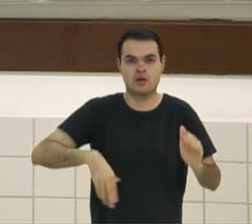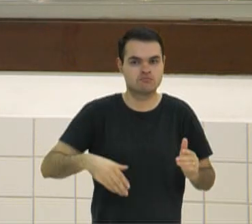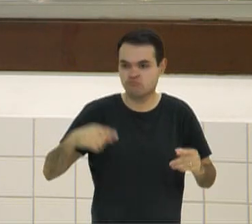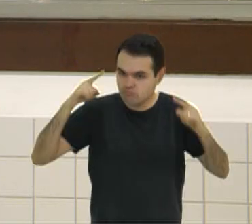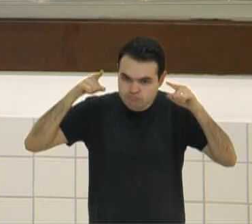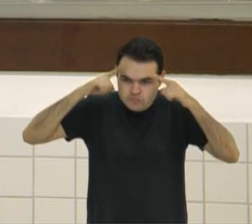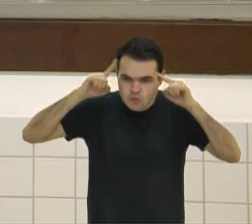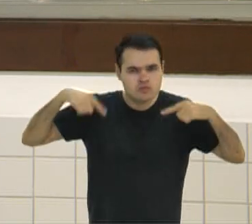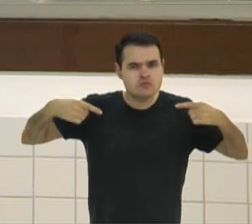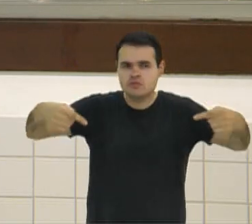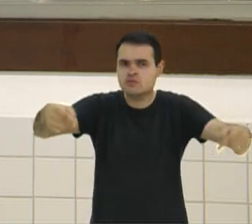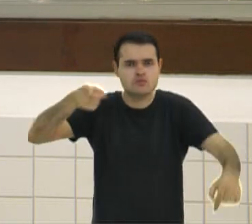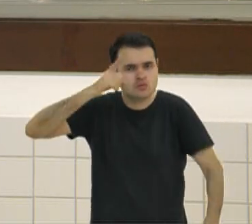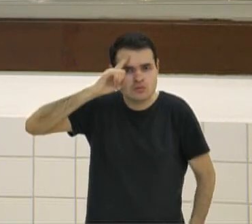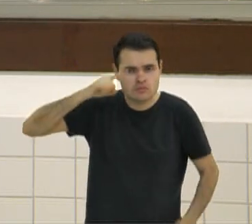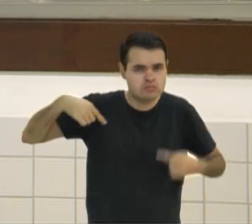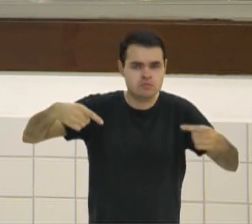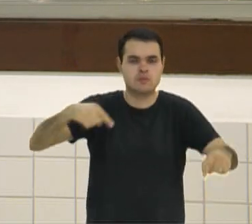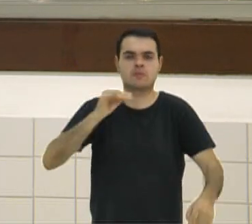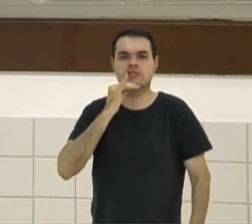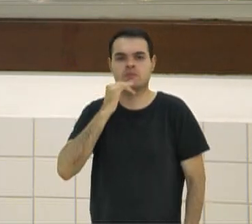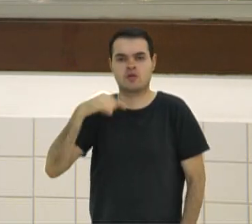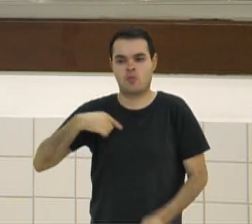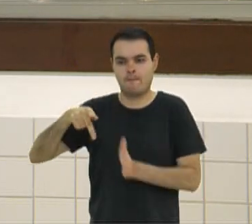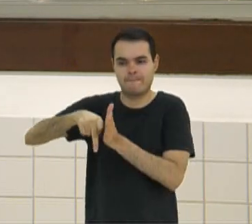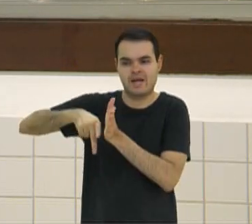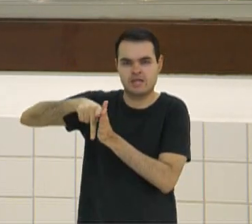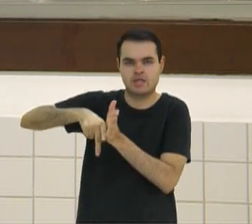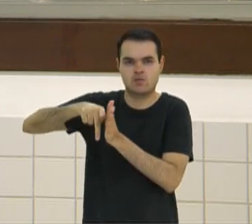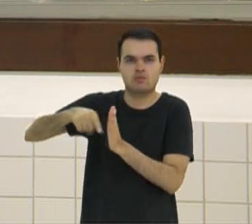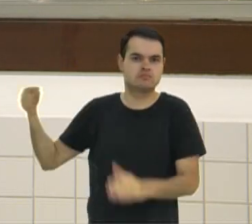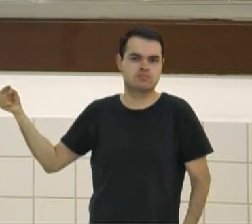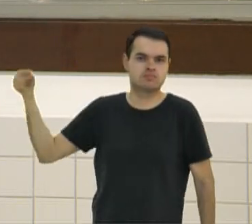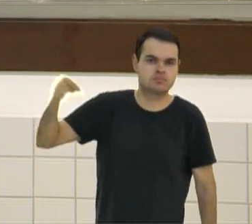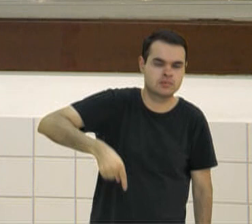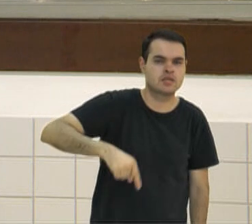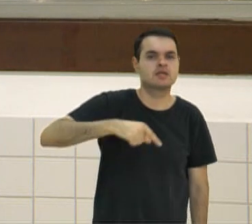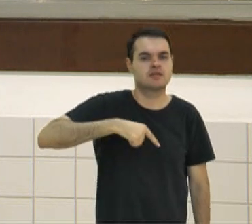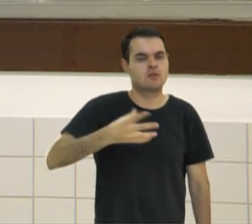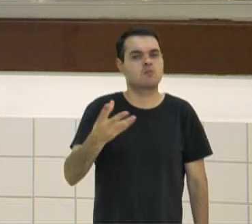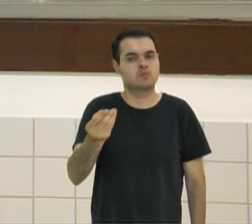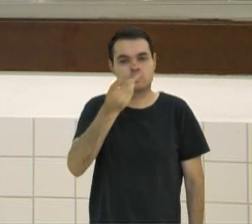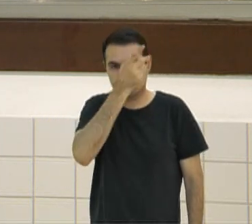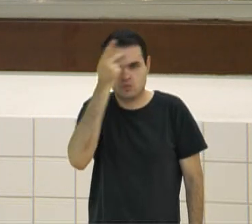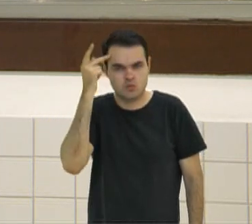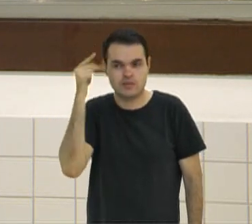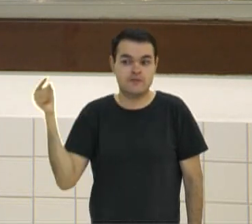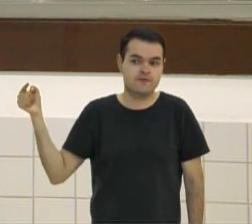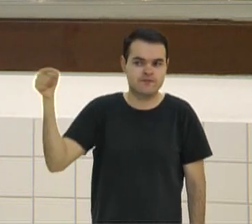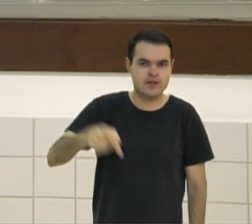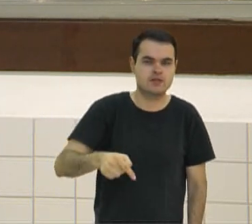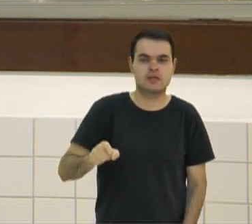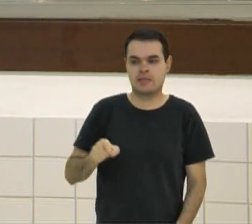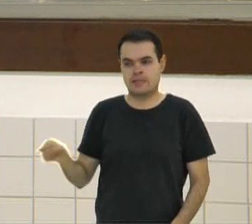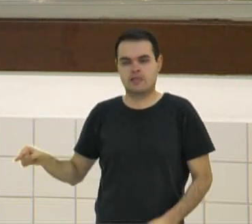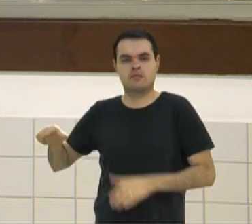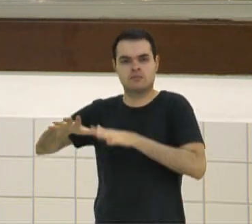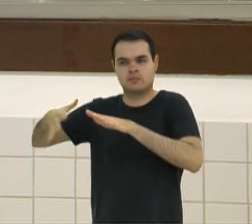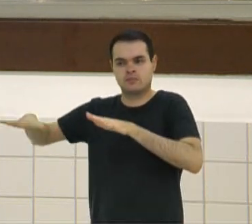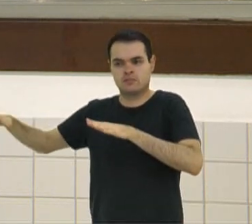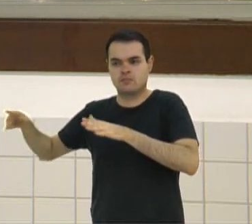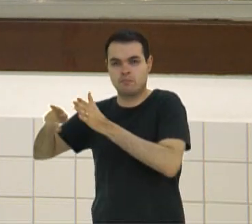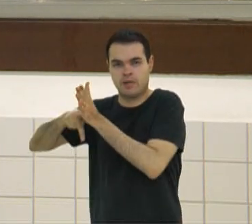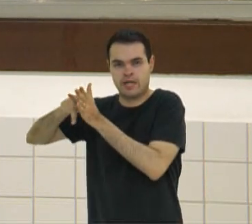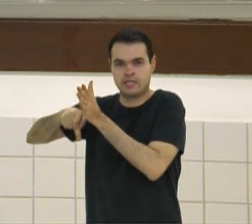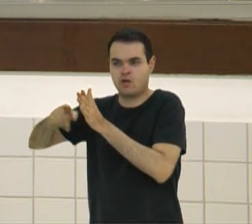Né? Então, por exemplo, eu venho de Paranaguá e eu sei que tem muita gente que sobe, né, que vem para Curitiba, através de